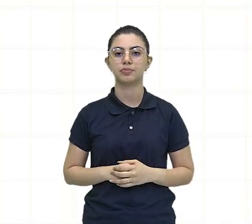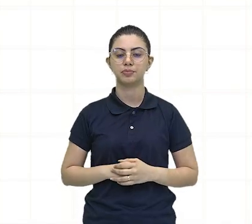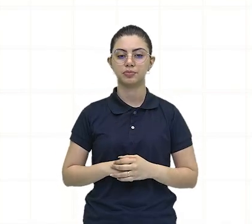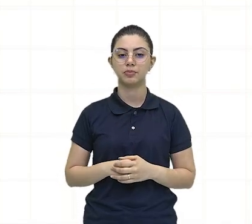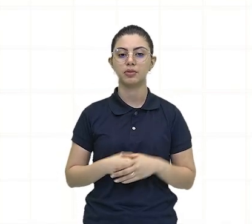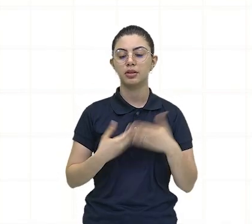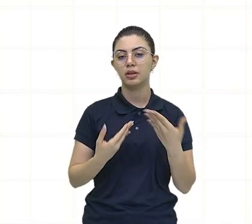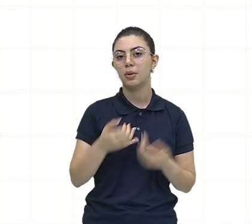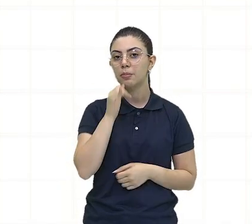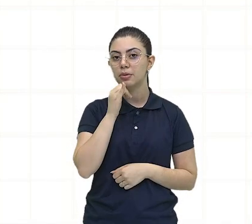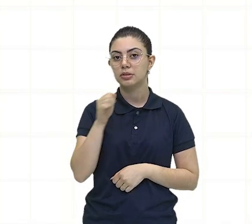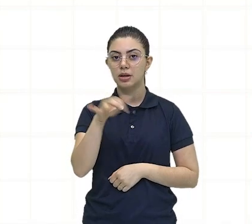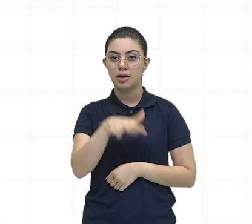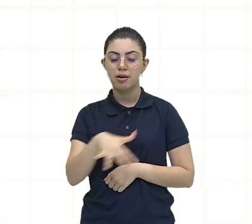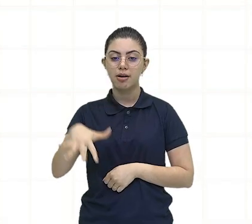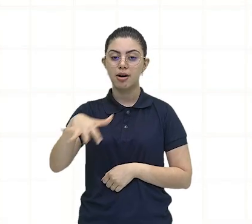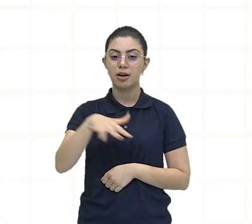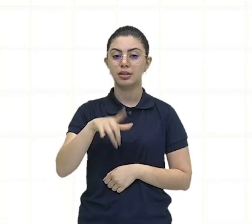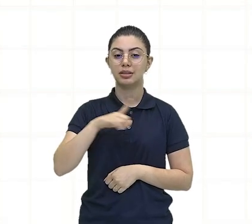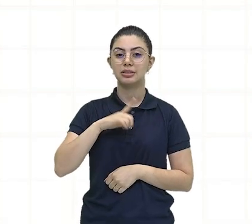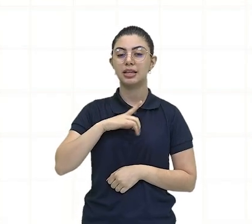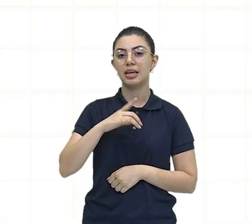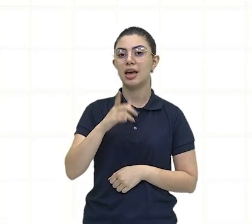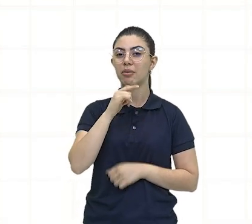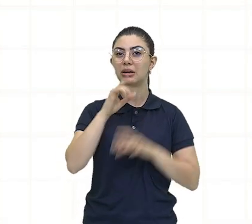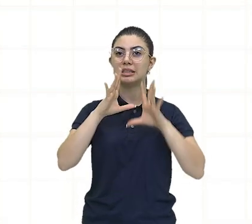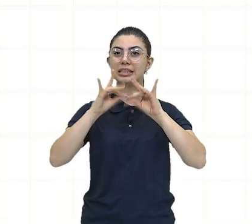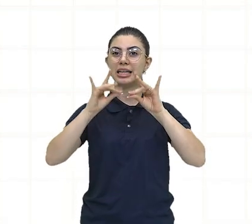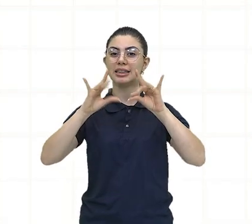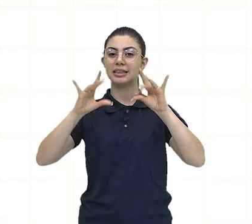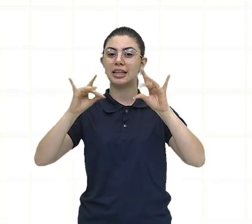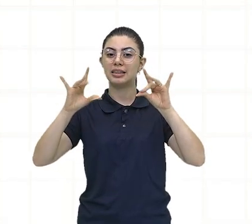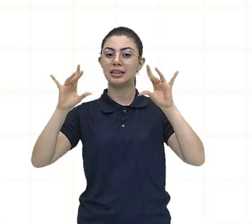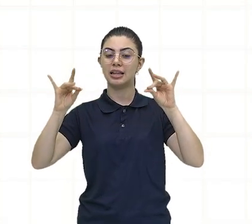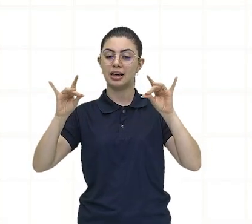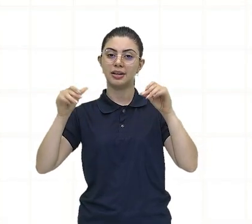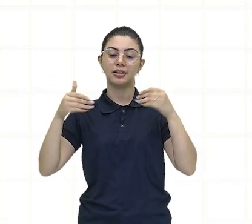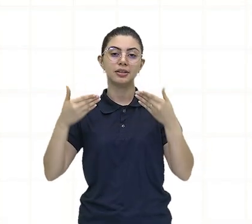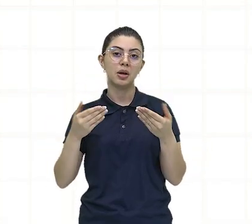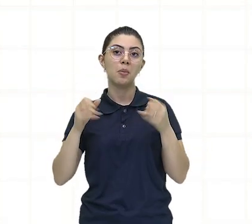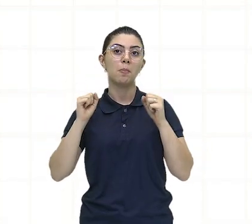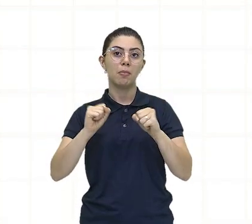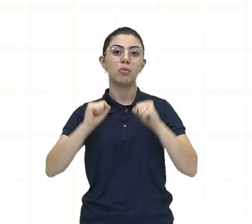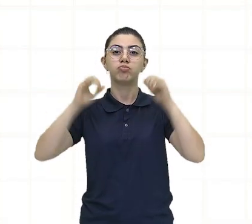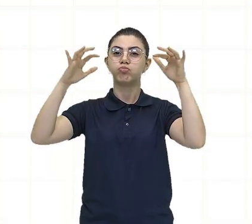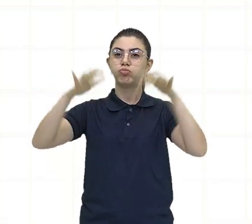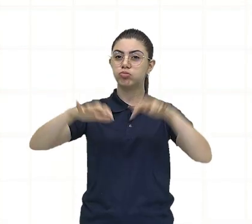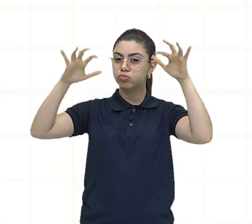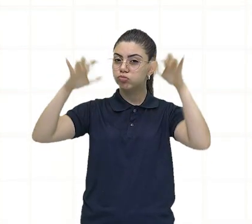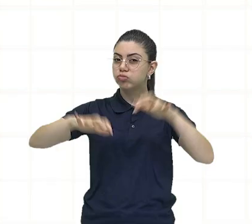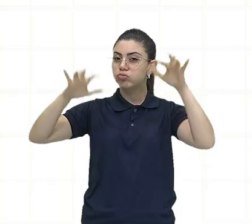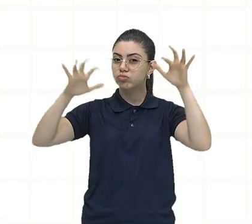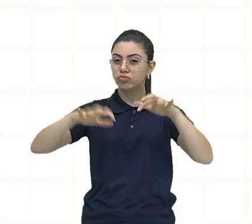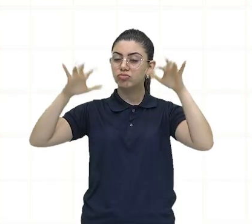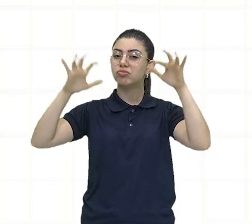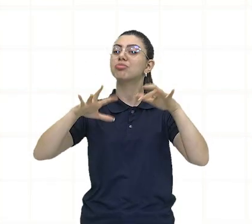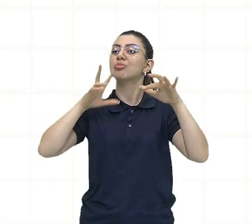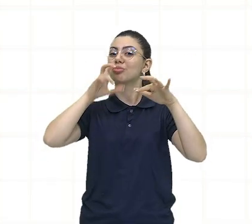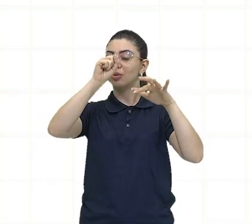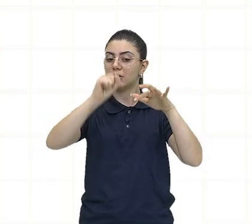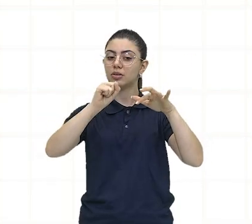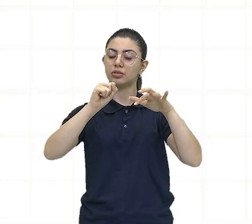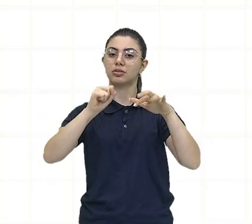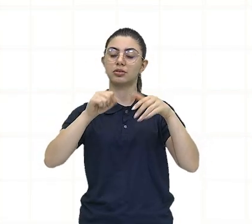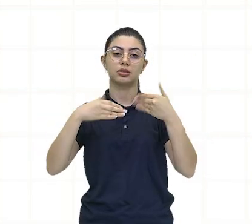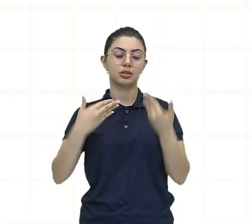Então, áreas com maior umidade tendem a ter mais chances de precipitação, ou seja, de chuva,